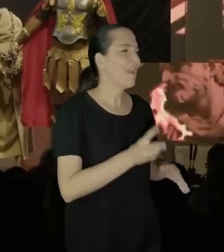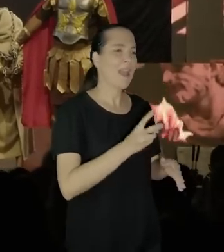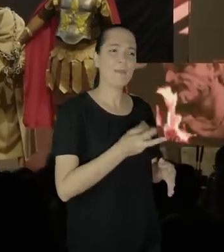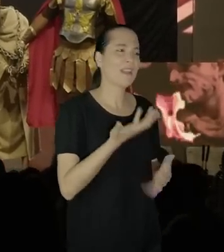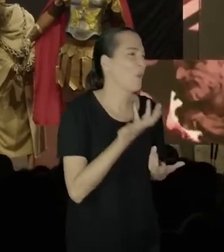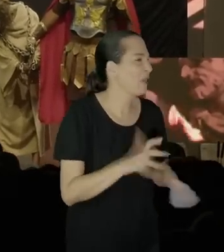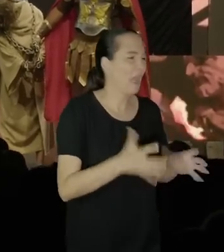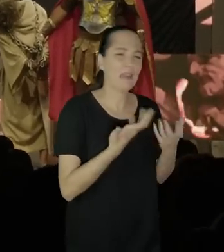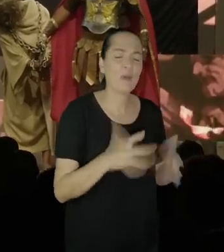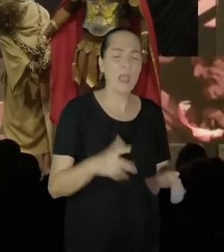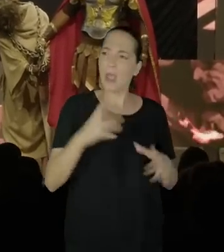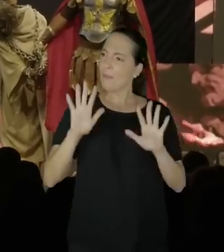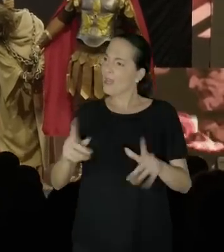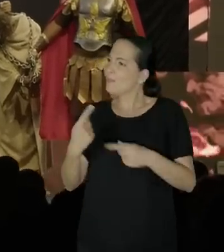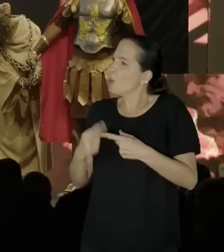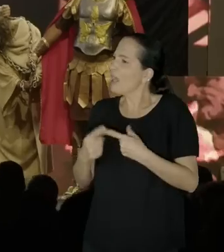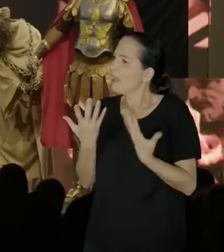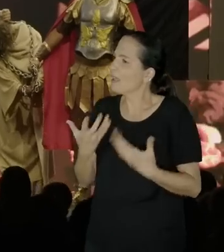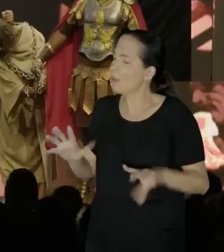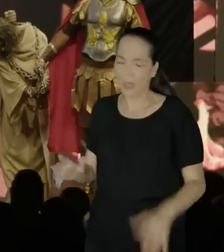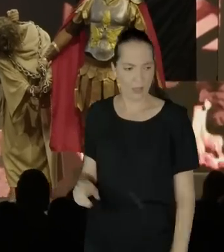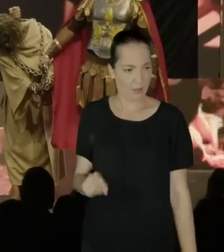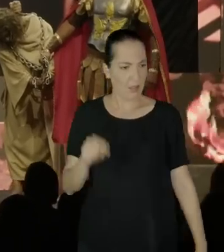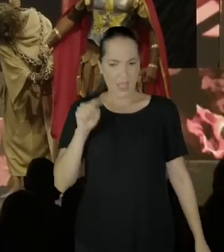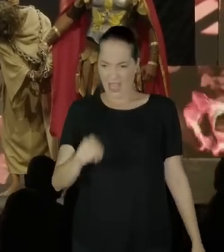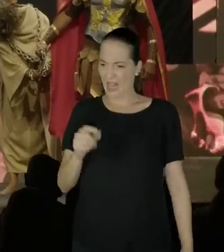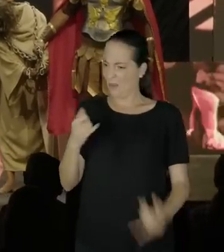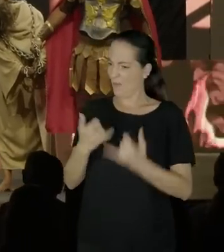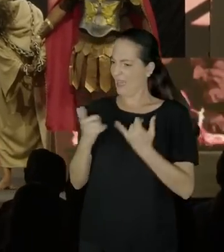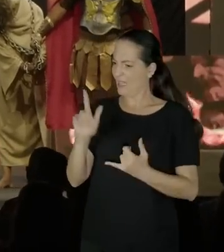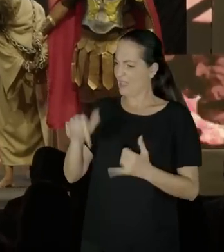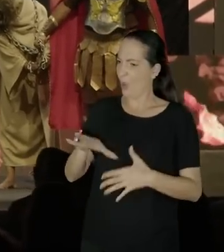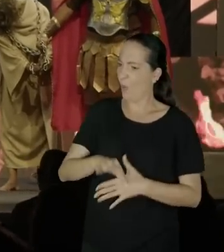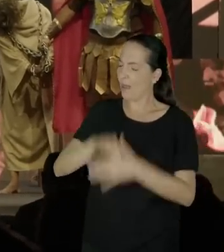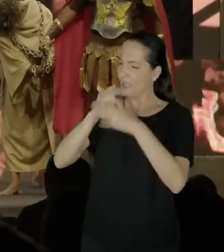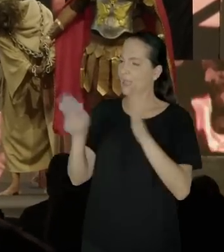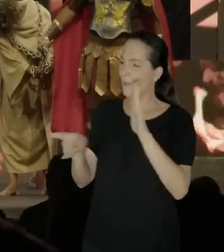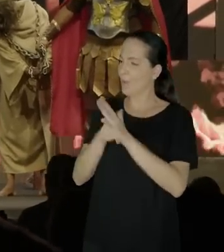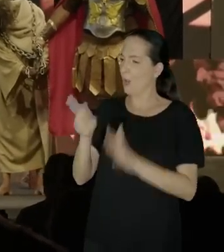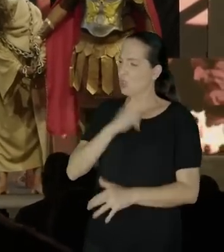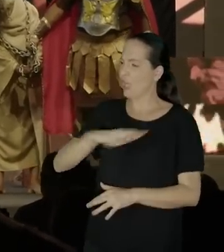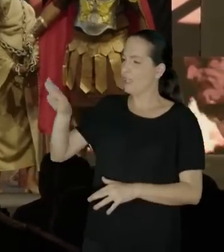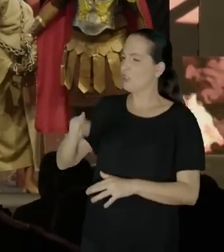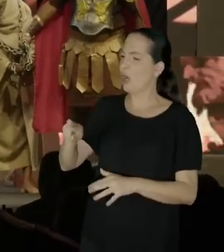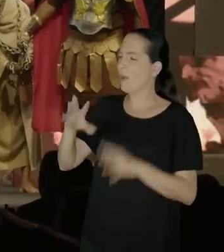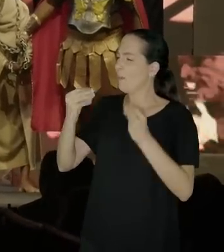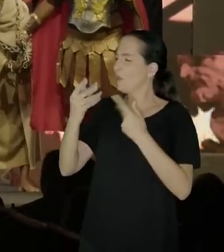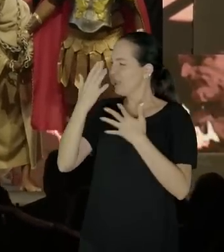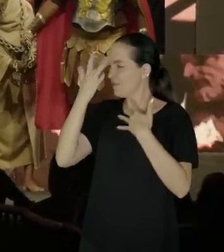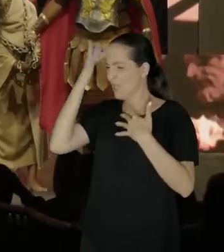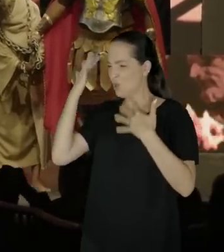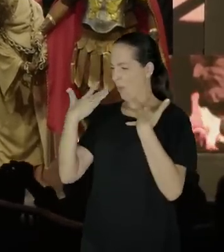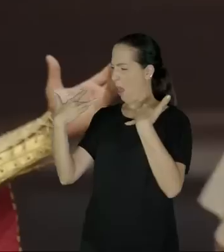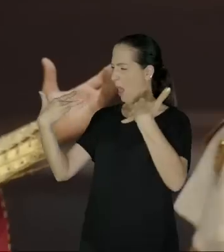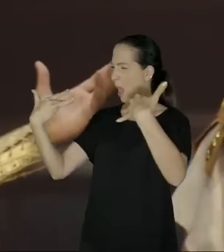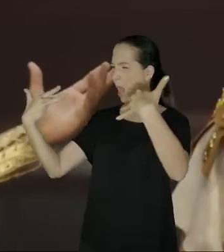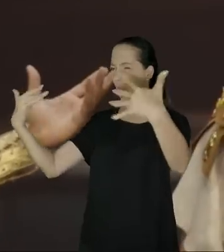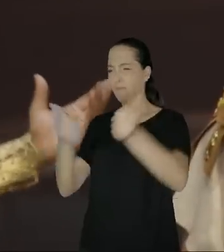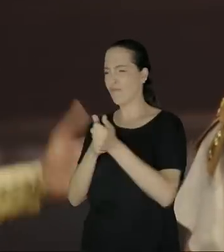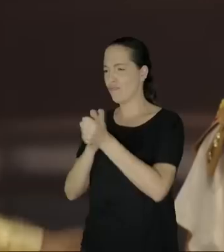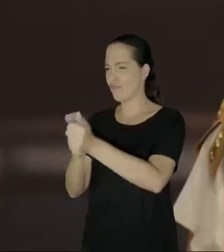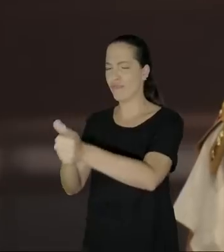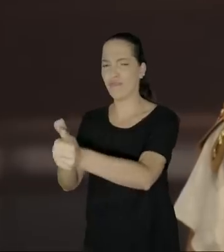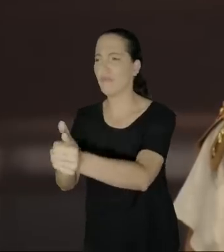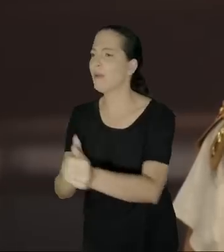sua esposa? Este homem é uma espécie de líder religioso que atrai multidões. Um profeta, assim dizia